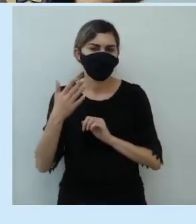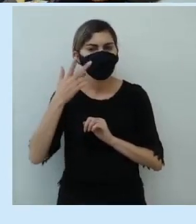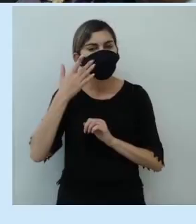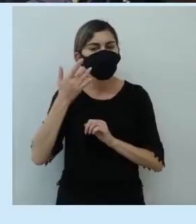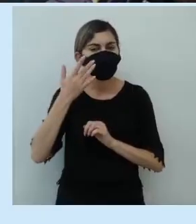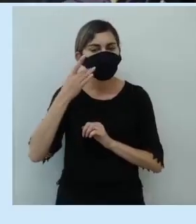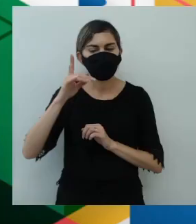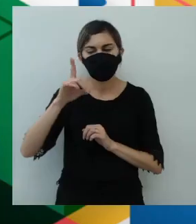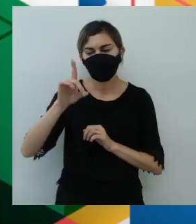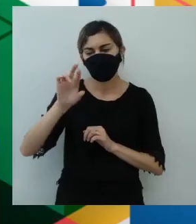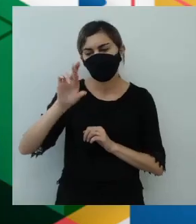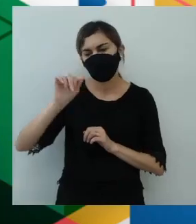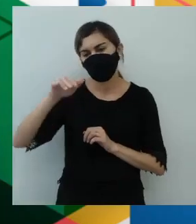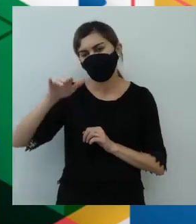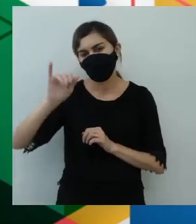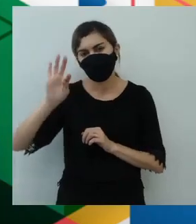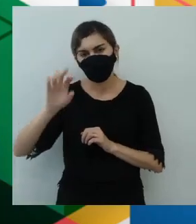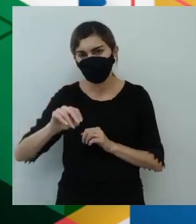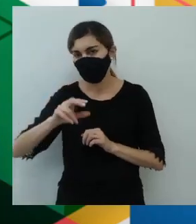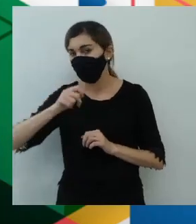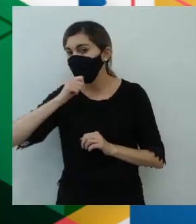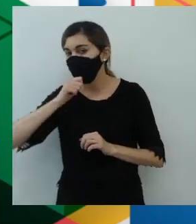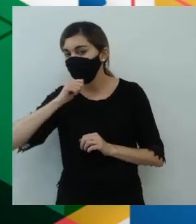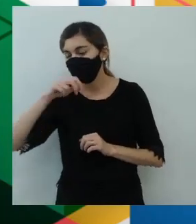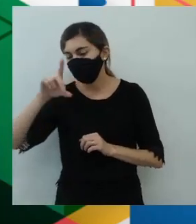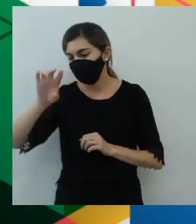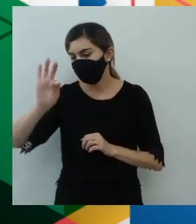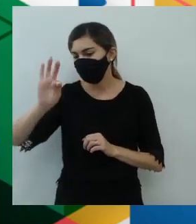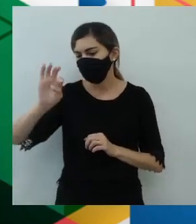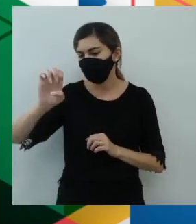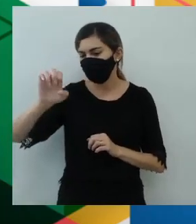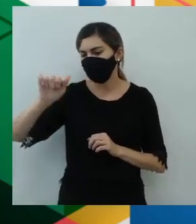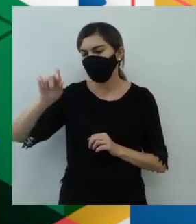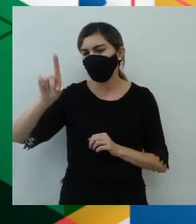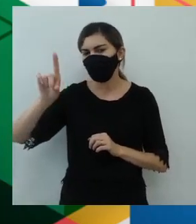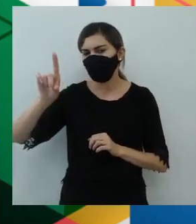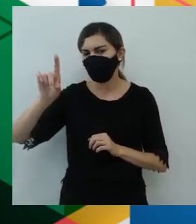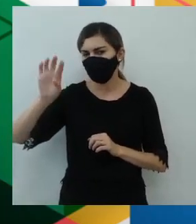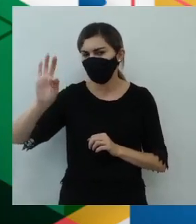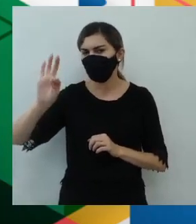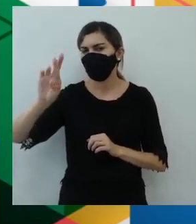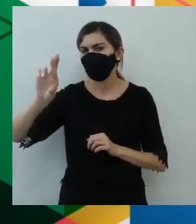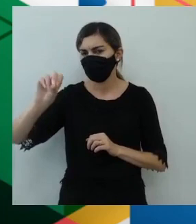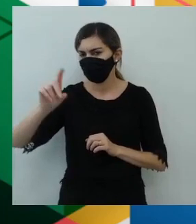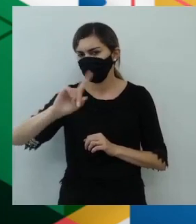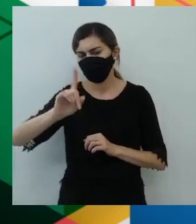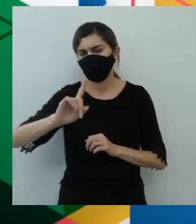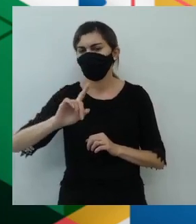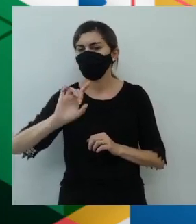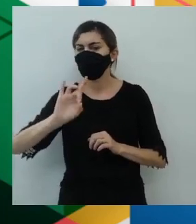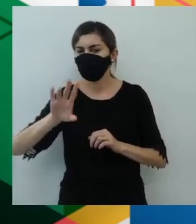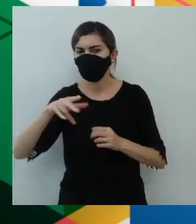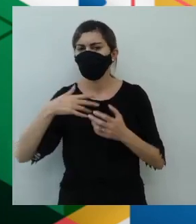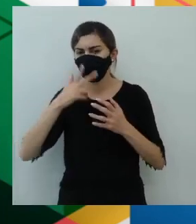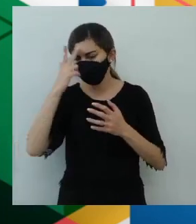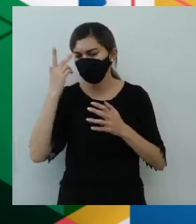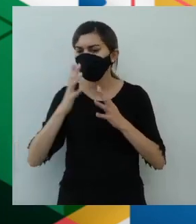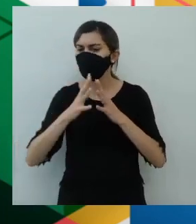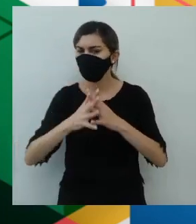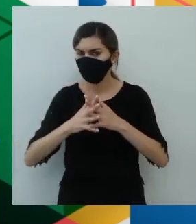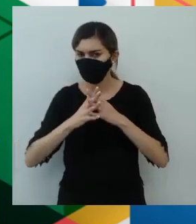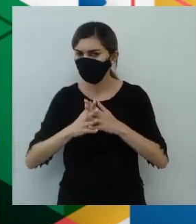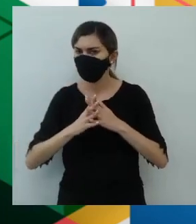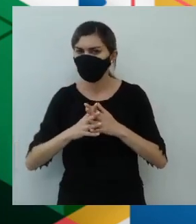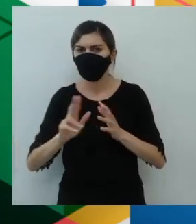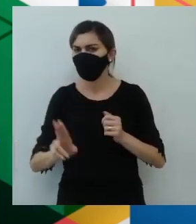dramático. Tá? Ainda não é teatro, só vai ser teatro quando for levado ao palco. Mas muita gente confunde e usa,